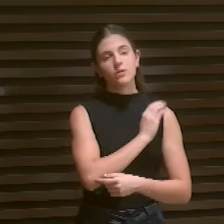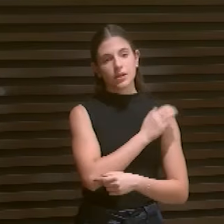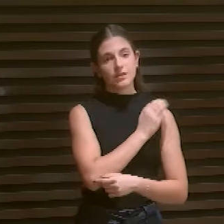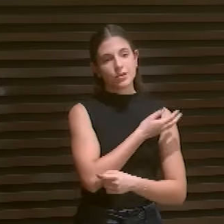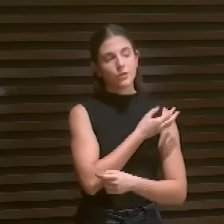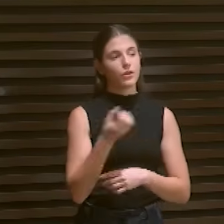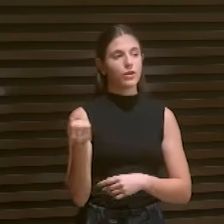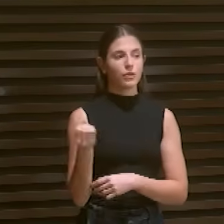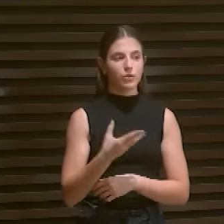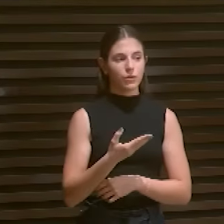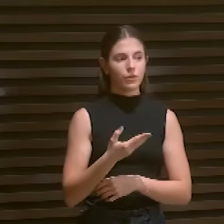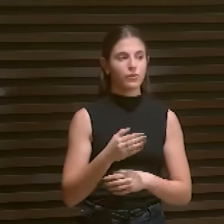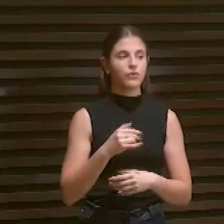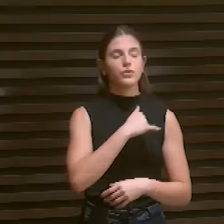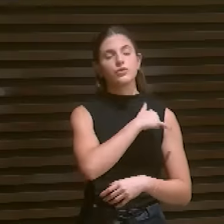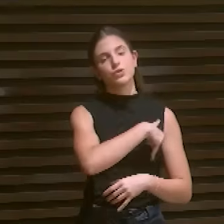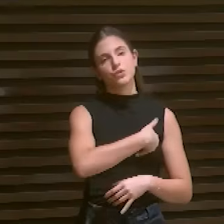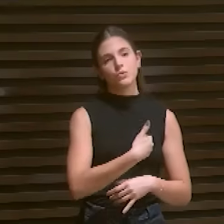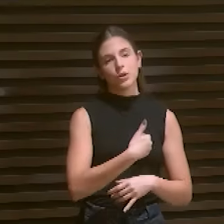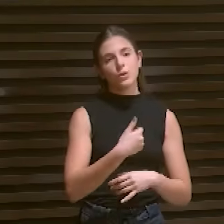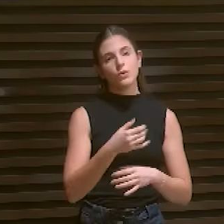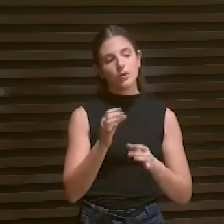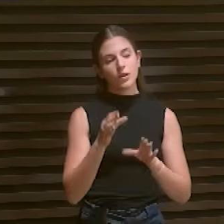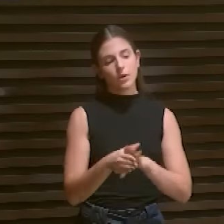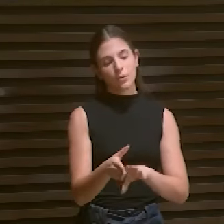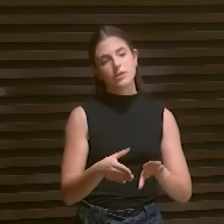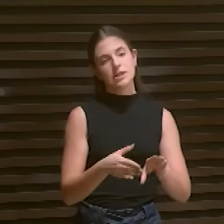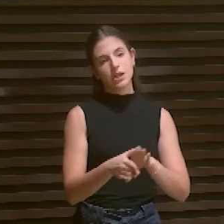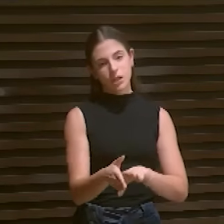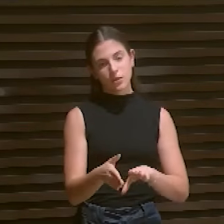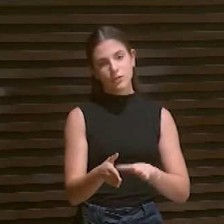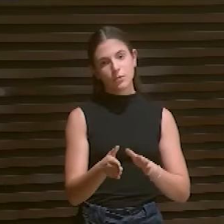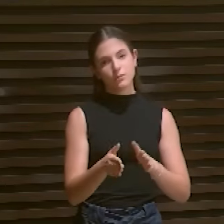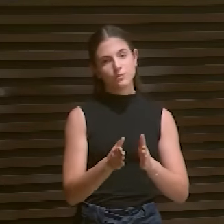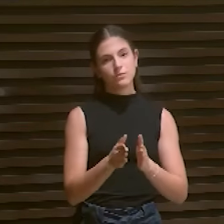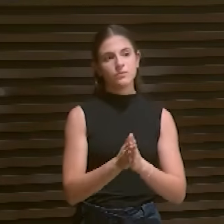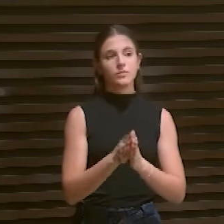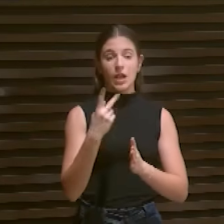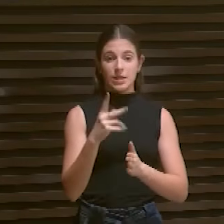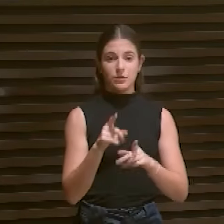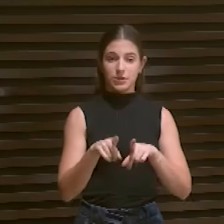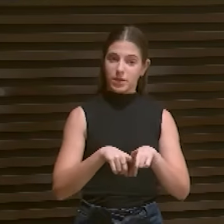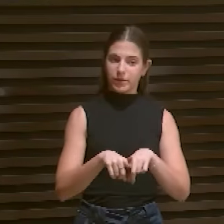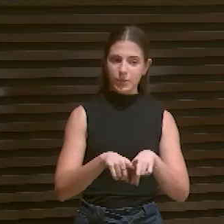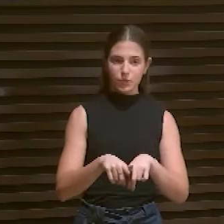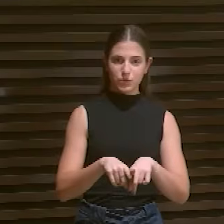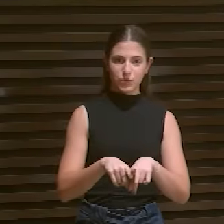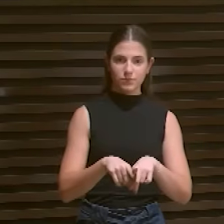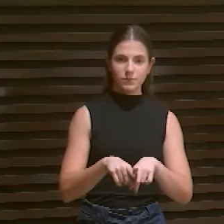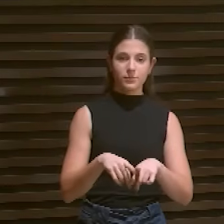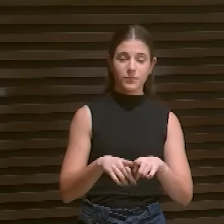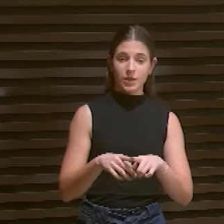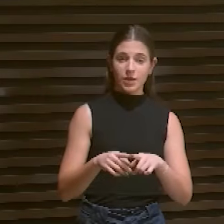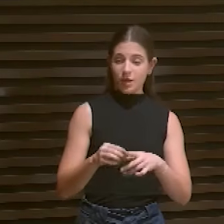novo, João está exortando os seus irmãos,